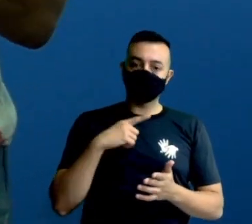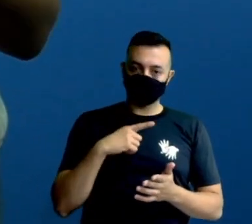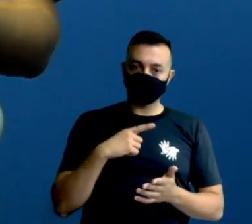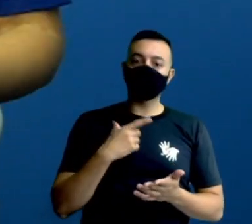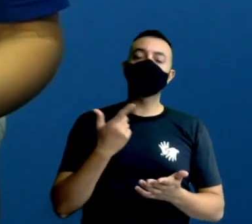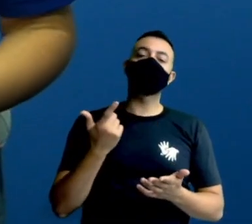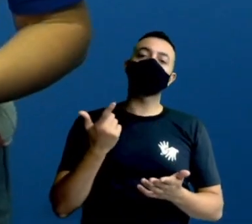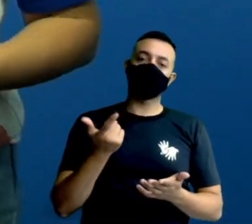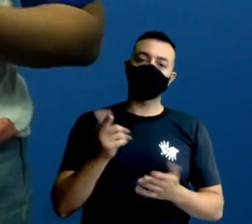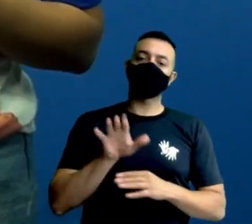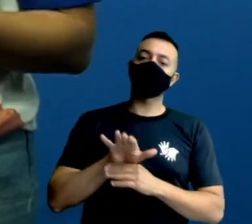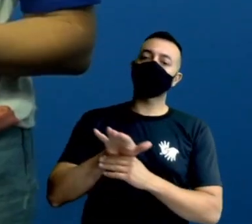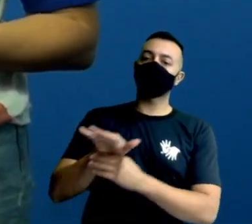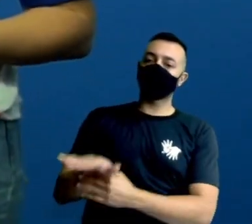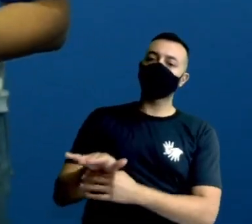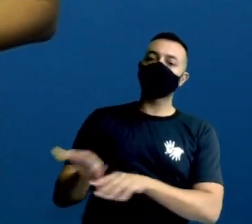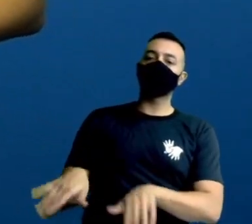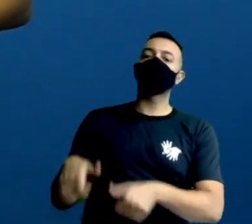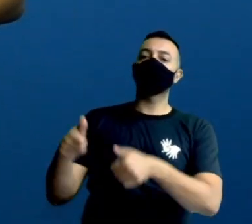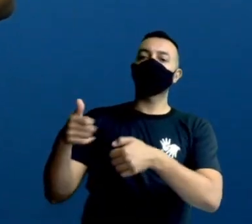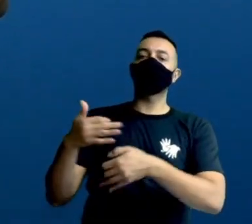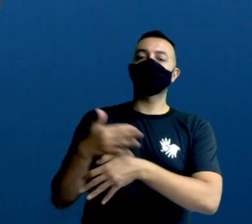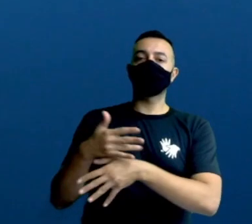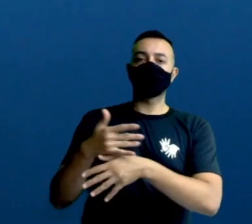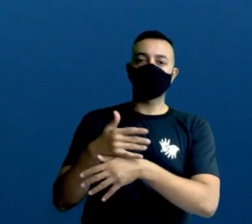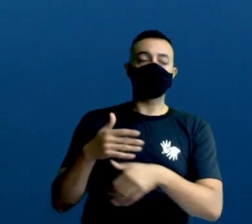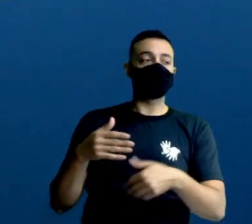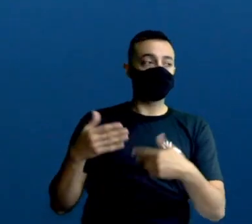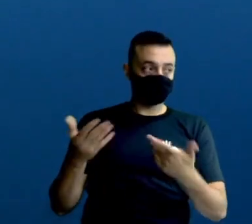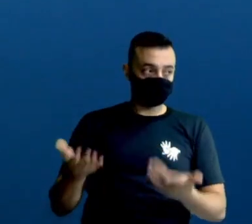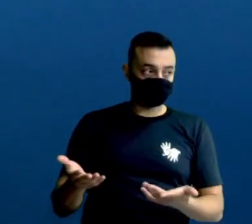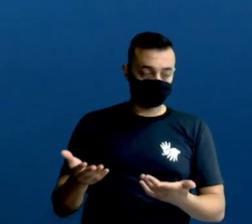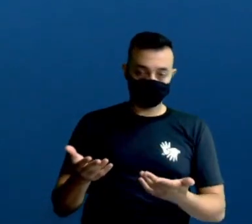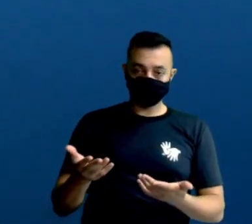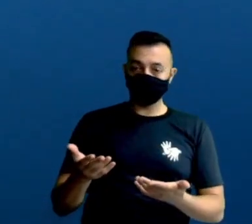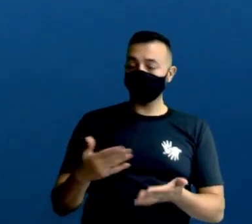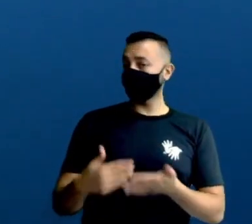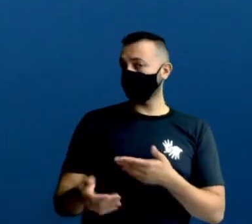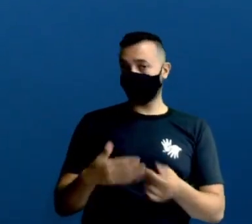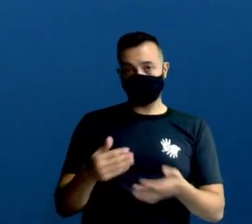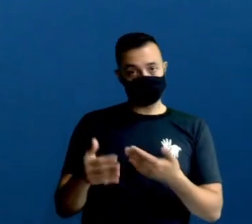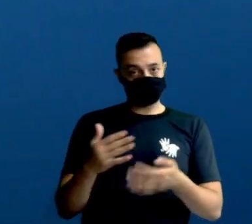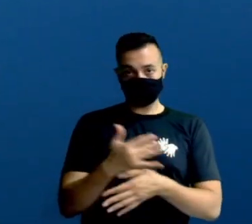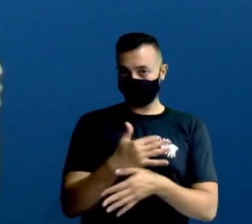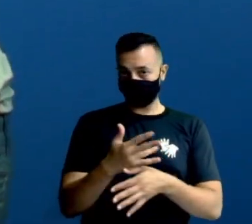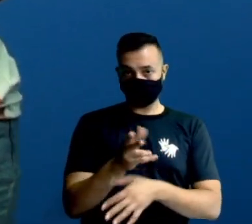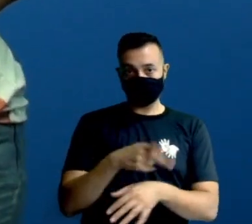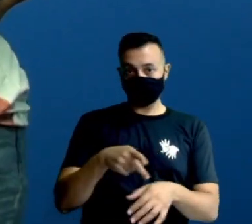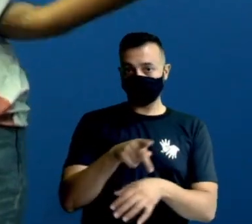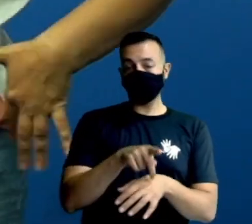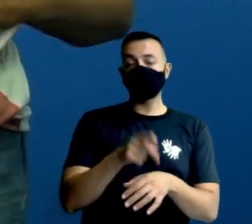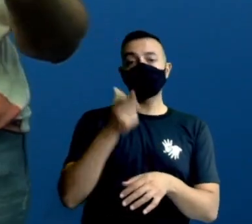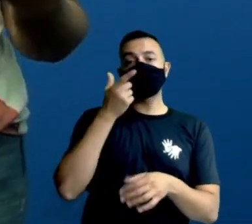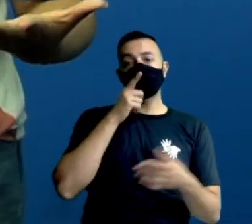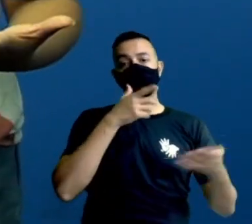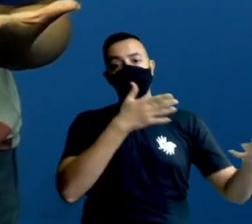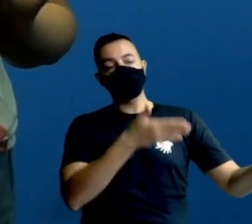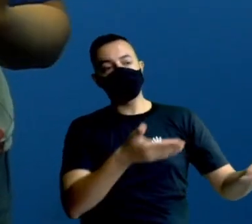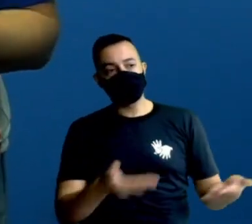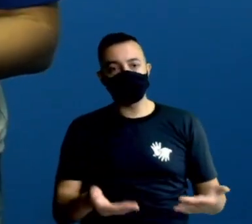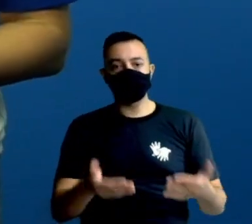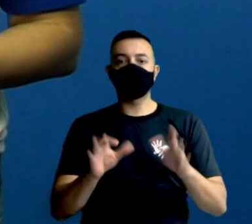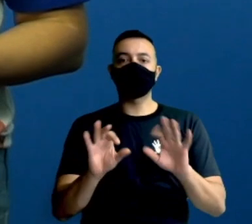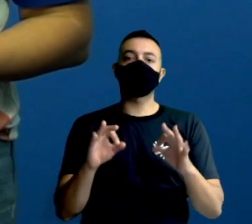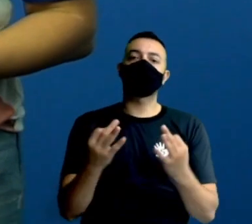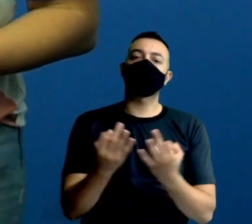uma generosa contribuição para a melhoria da cidade. Então, veja bem, não é qualquer cidade do país, né, que recebeu a